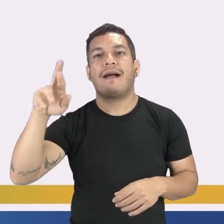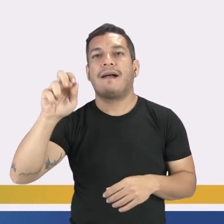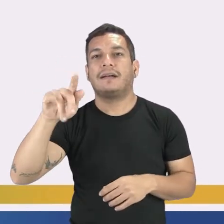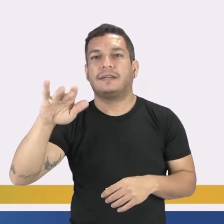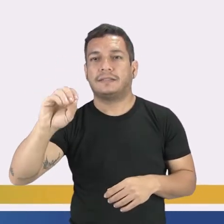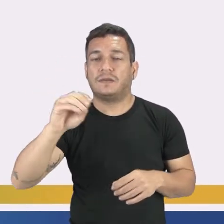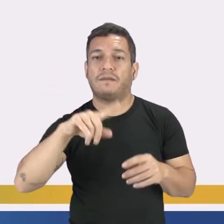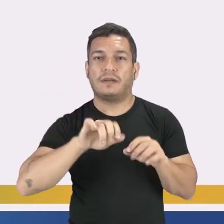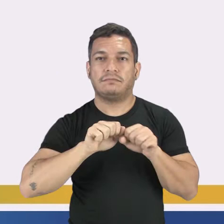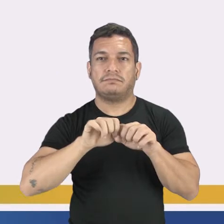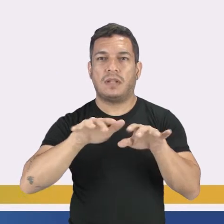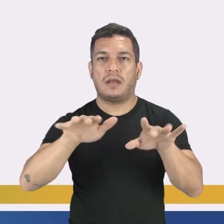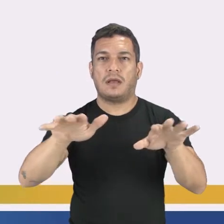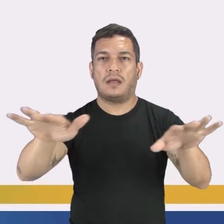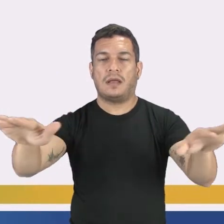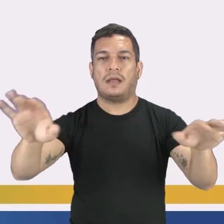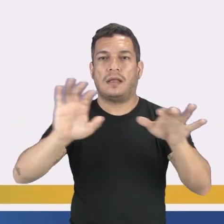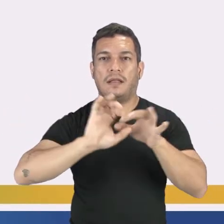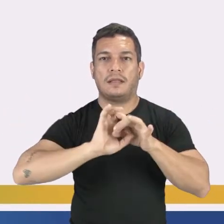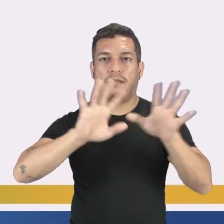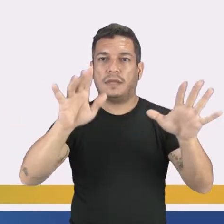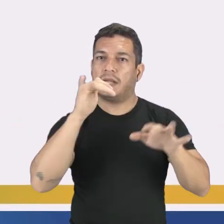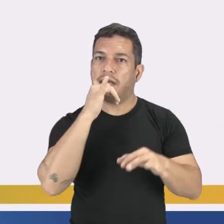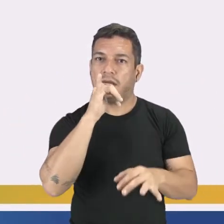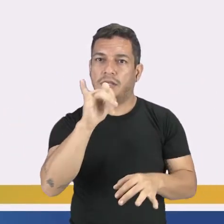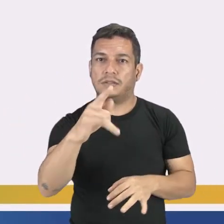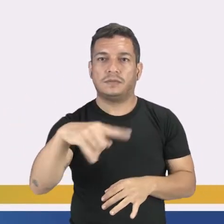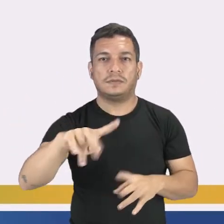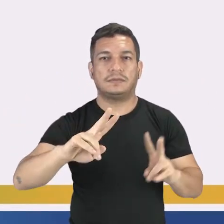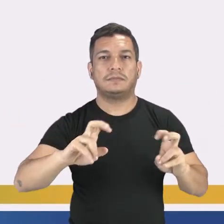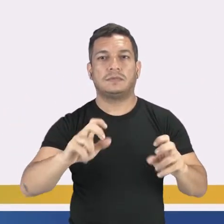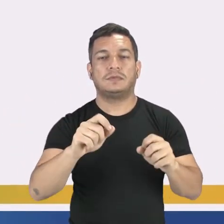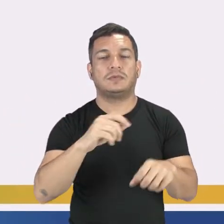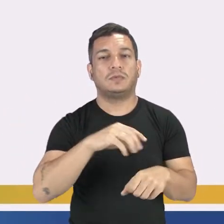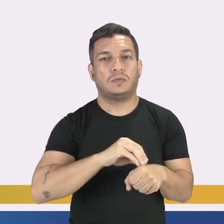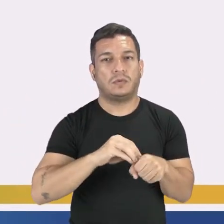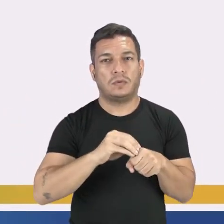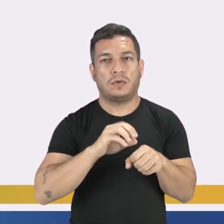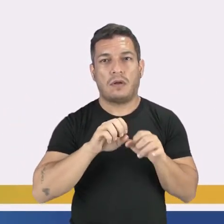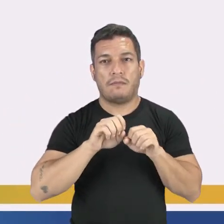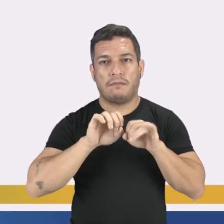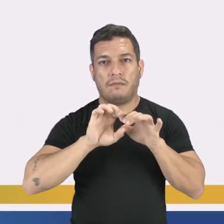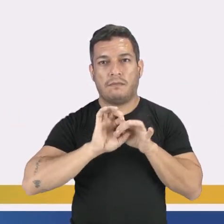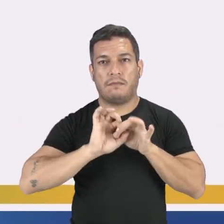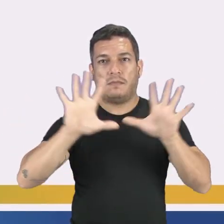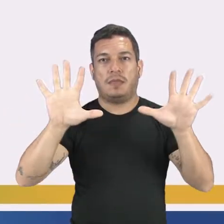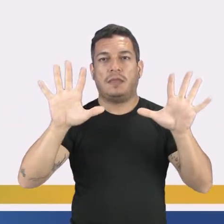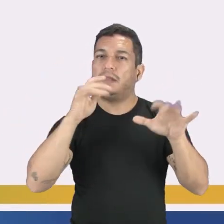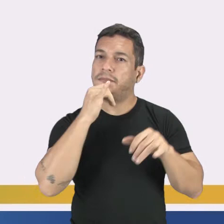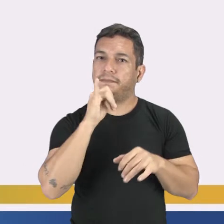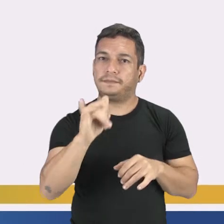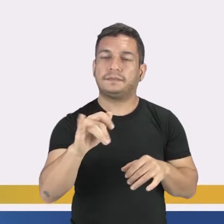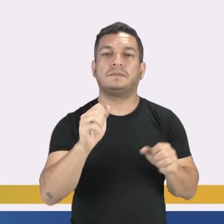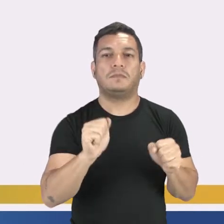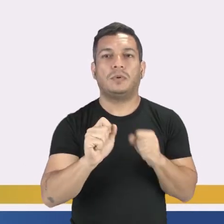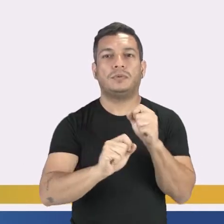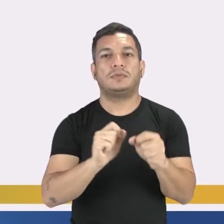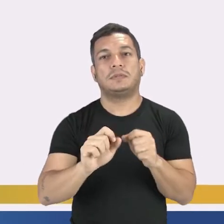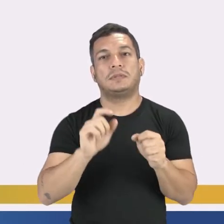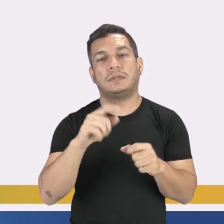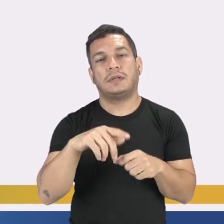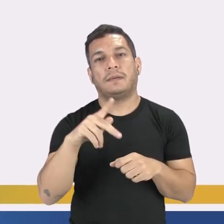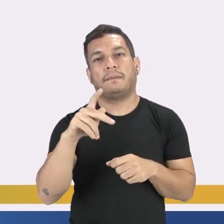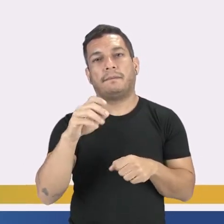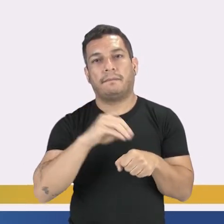vai emitir, ele vai liberar energia, que a gente vai ver quando essas partículas saem, a liberação de energia, pode ser por meio de liberação